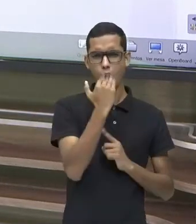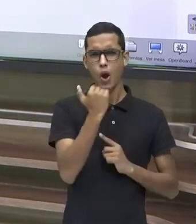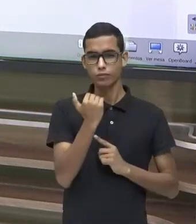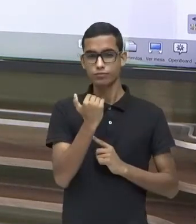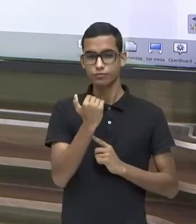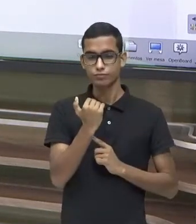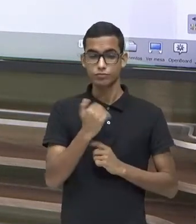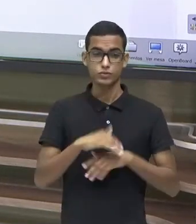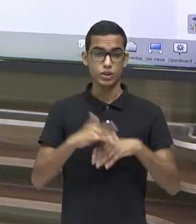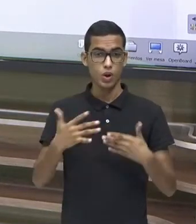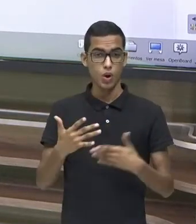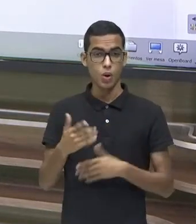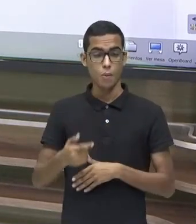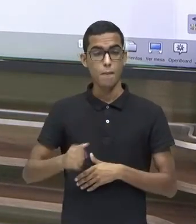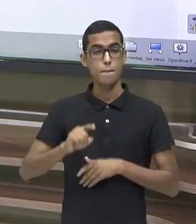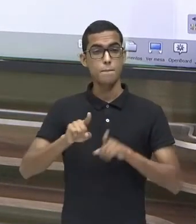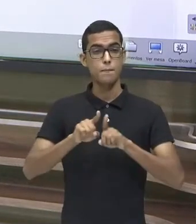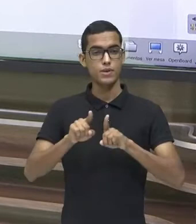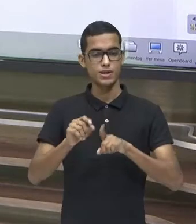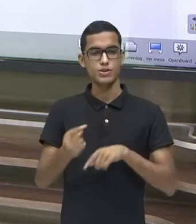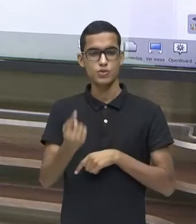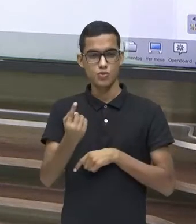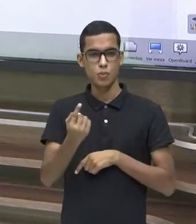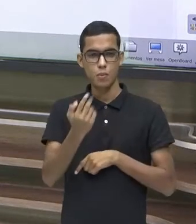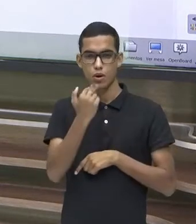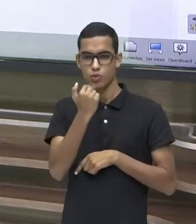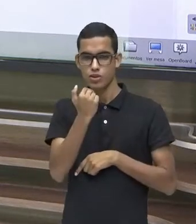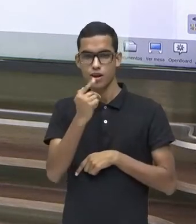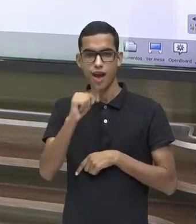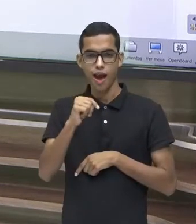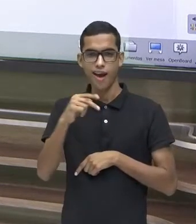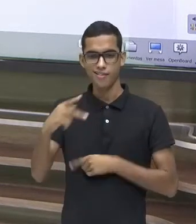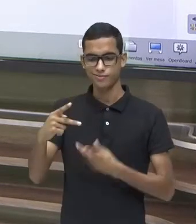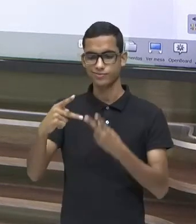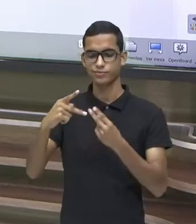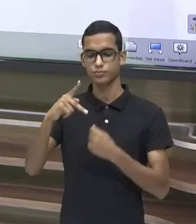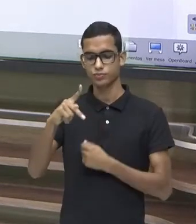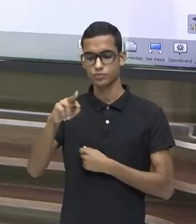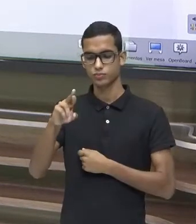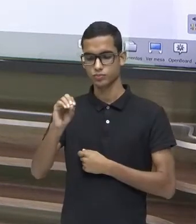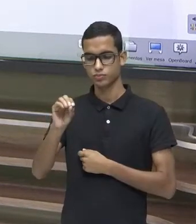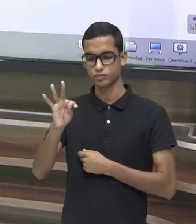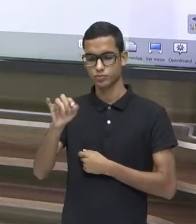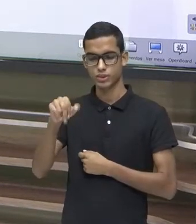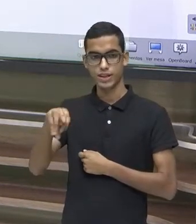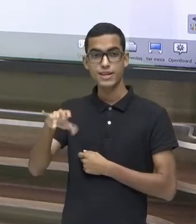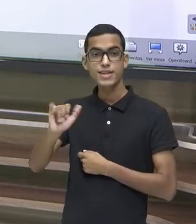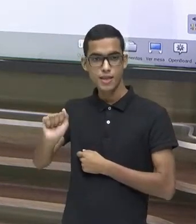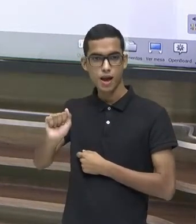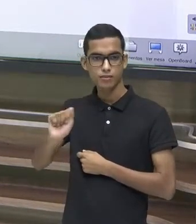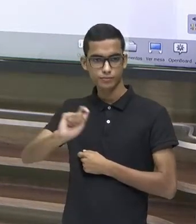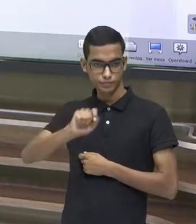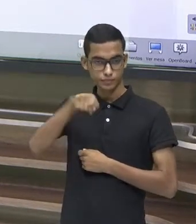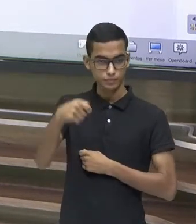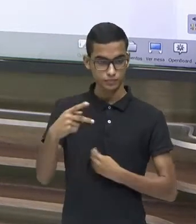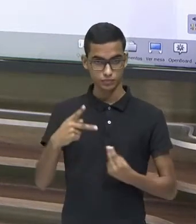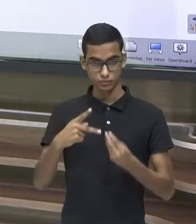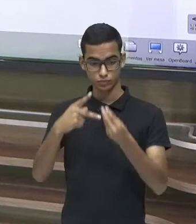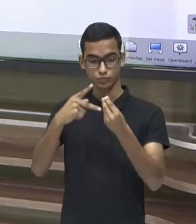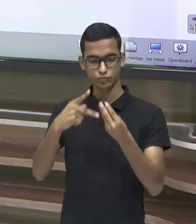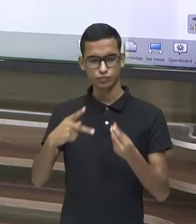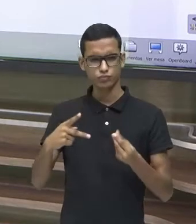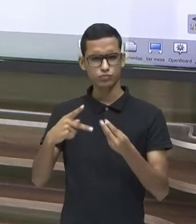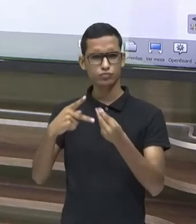E um deles é a proteína. E aí a gente quer relembrar aqui com vocês qual é a enzima específica que vai ali ajudar